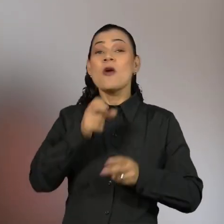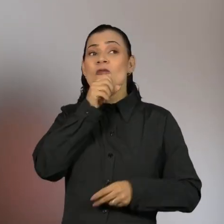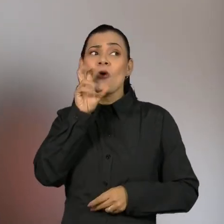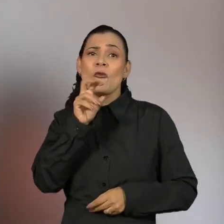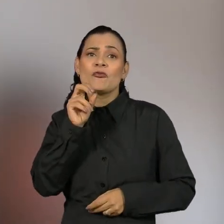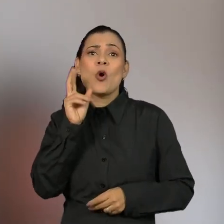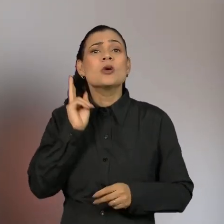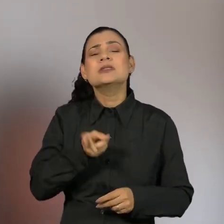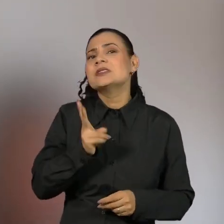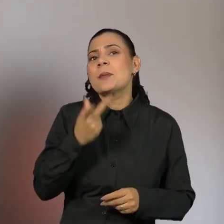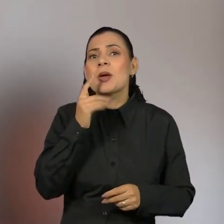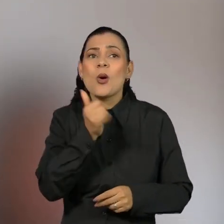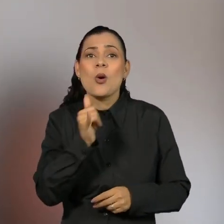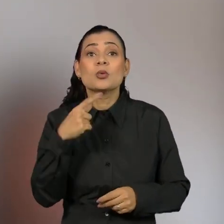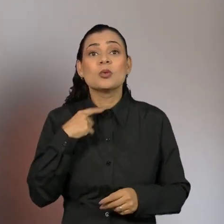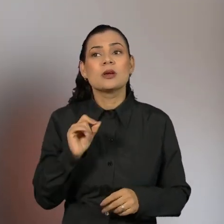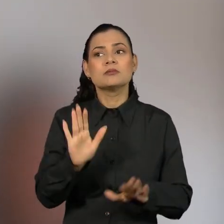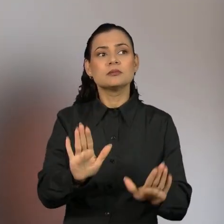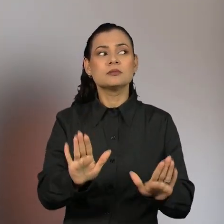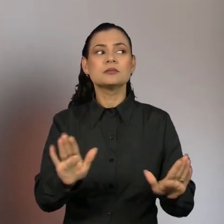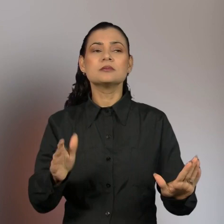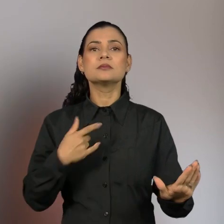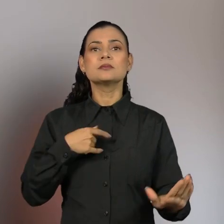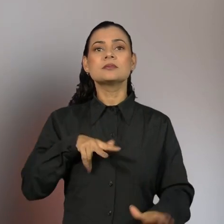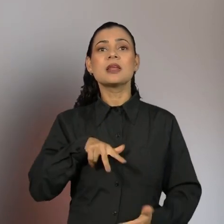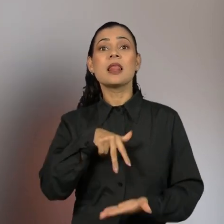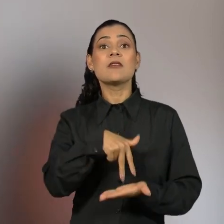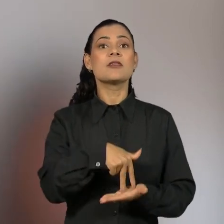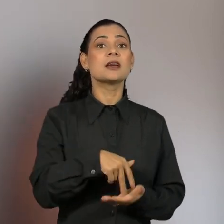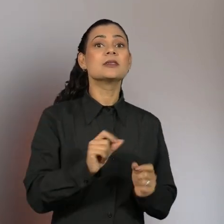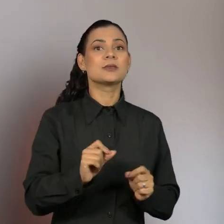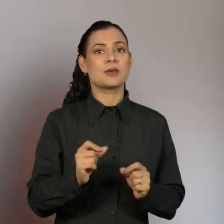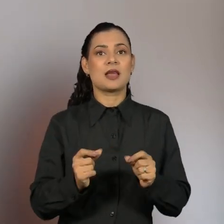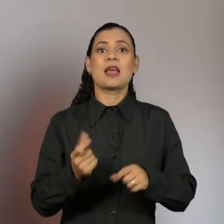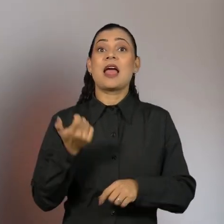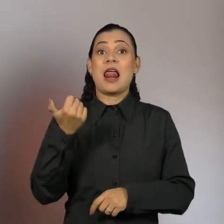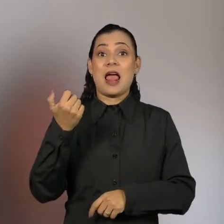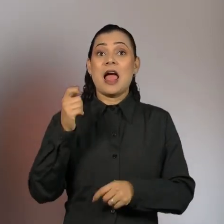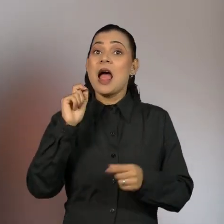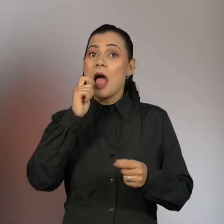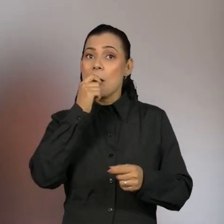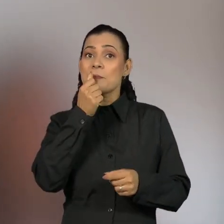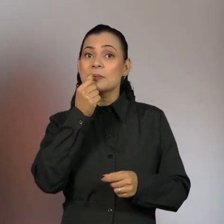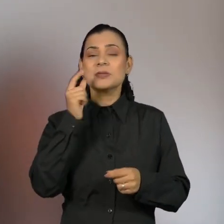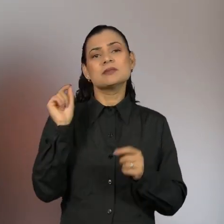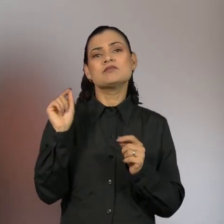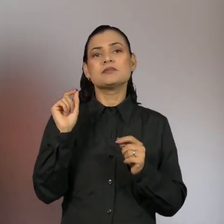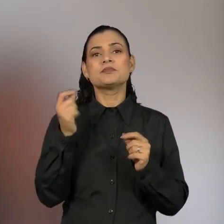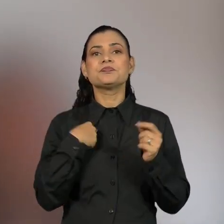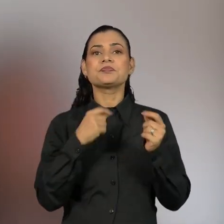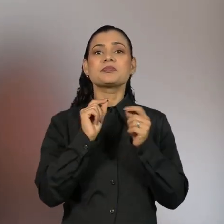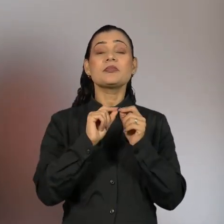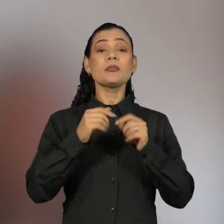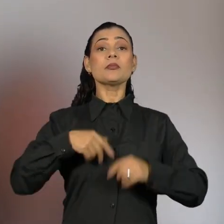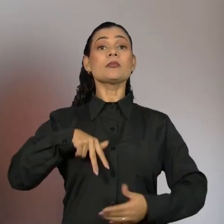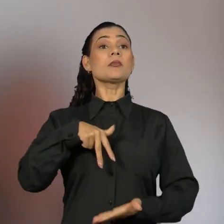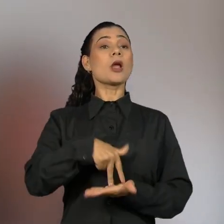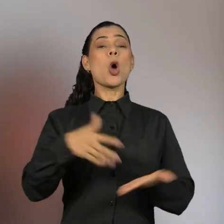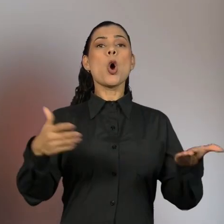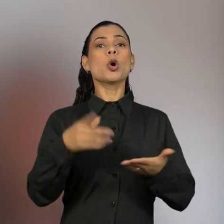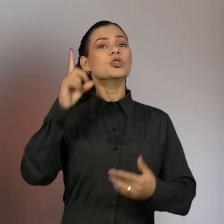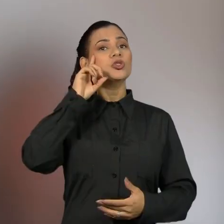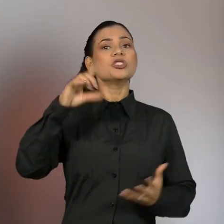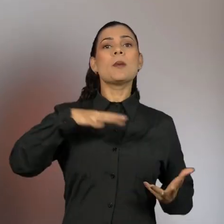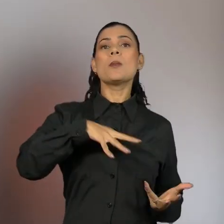gente pede mais um minuto, ele levanta, pega um lápis e fica lá todo reto e fala: hoje é